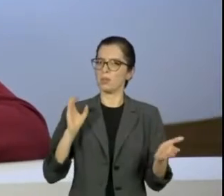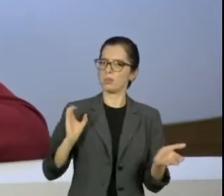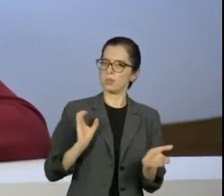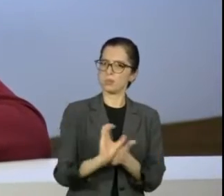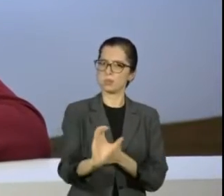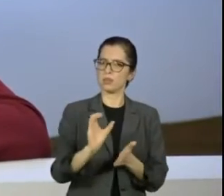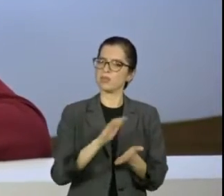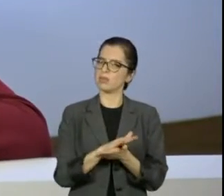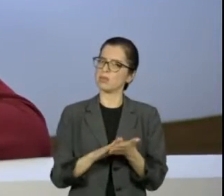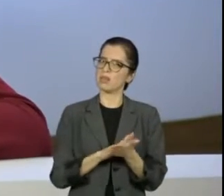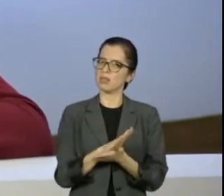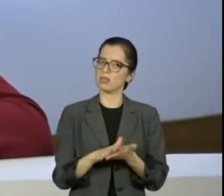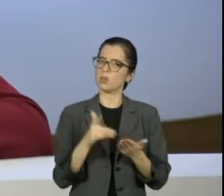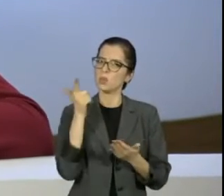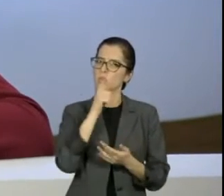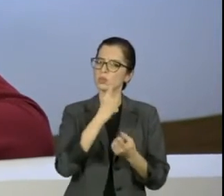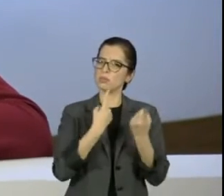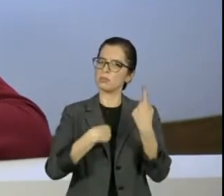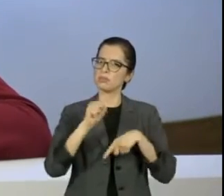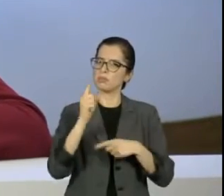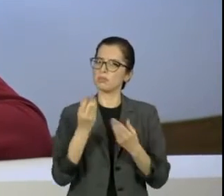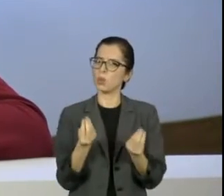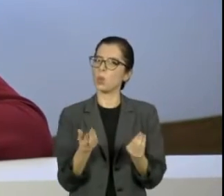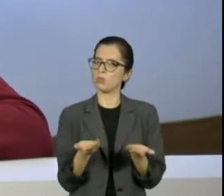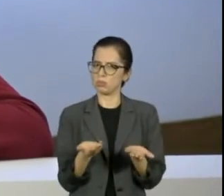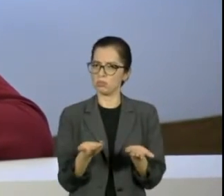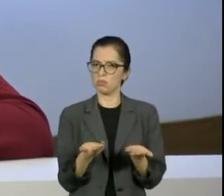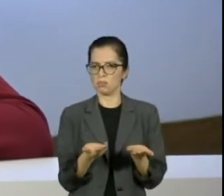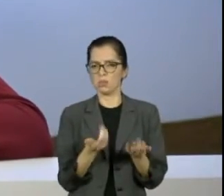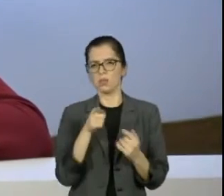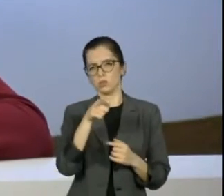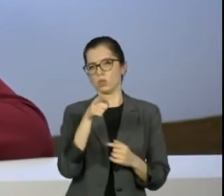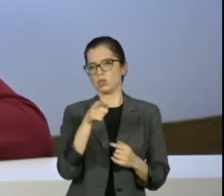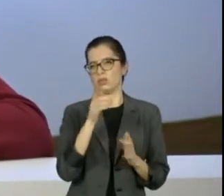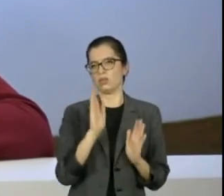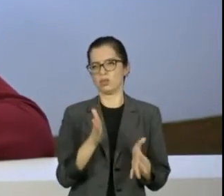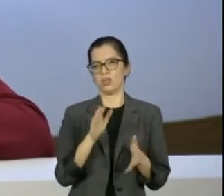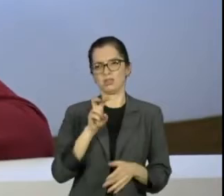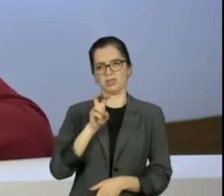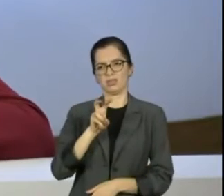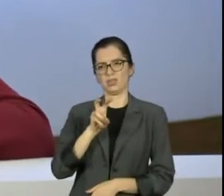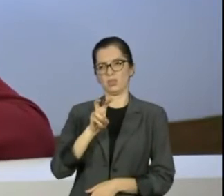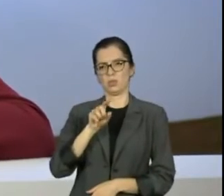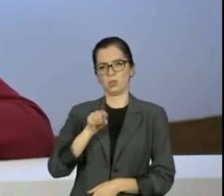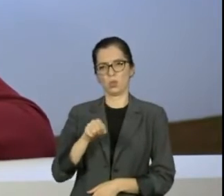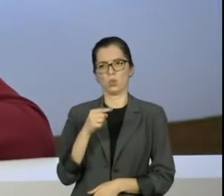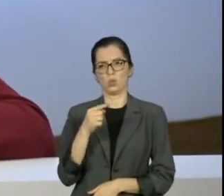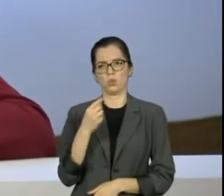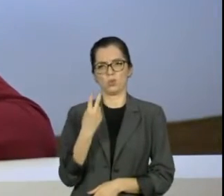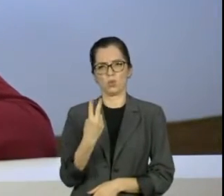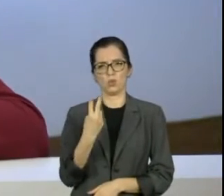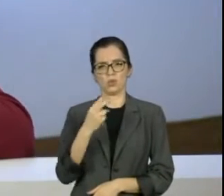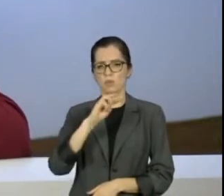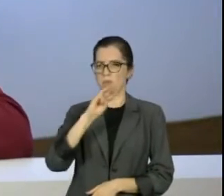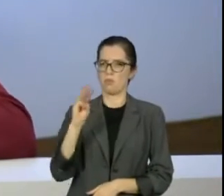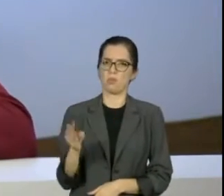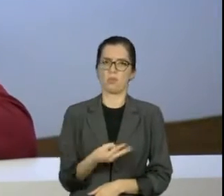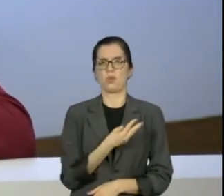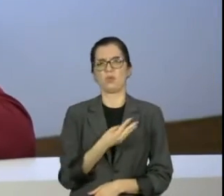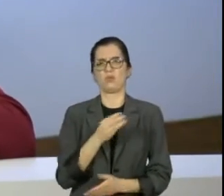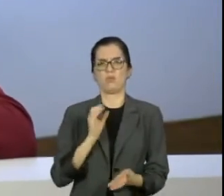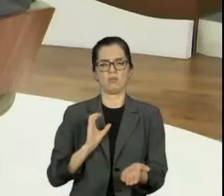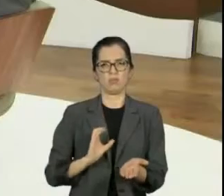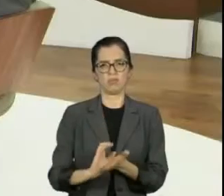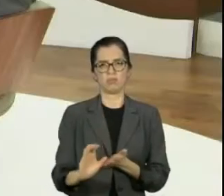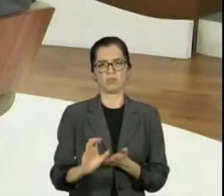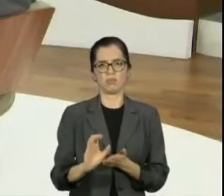e ganhou aí 5,8 milhões do PSD para se eleger. Existe uma crítica ao uso da verba pública para a